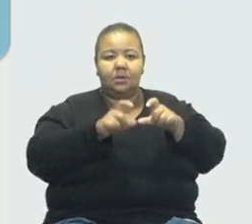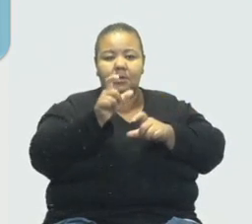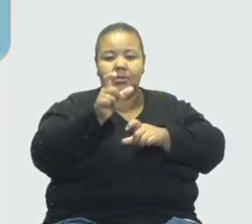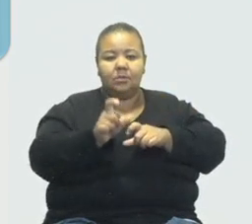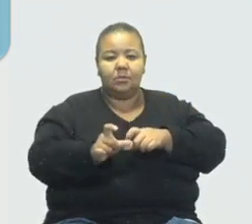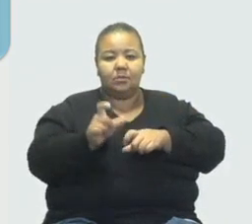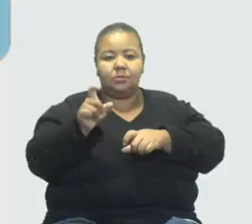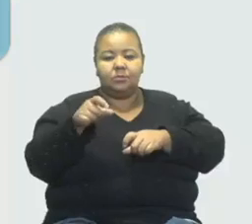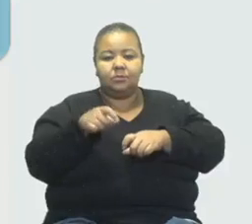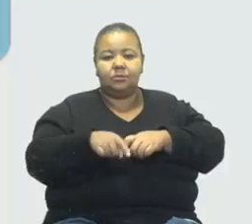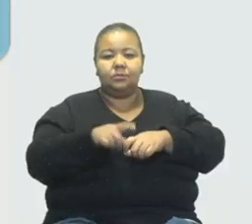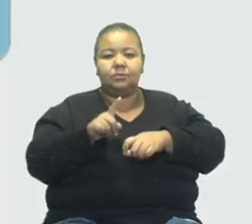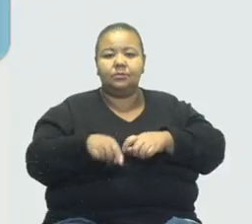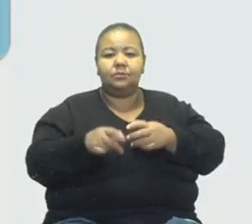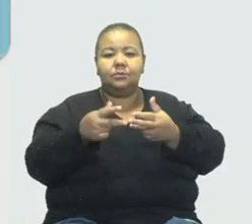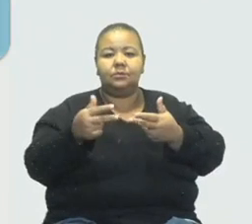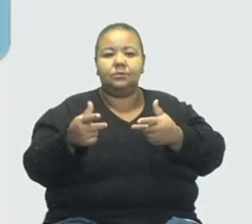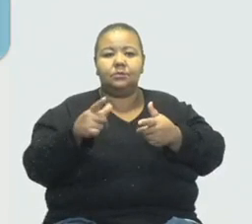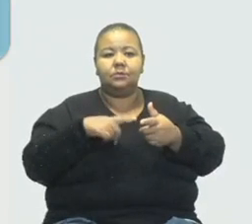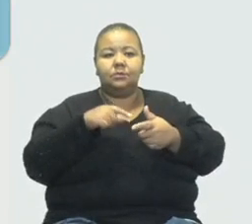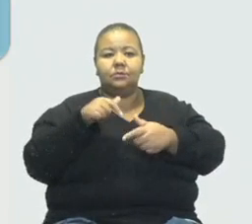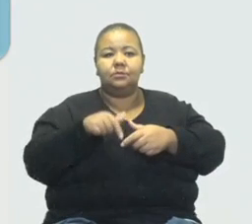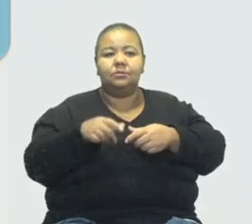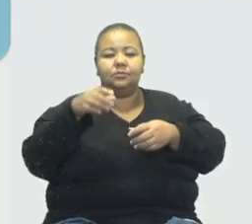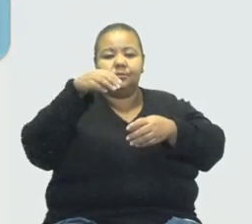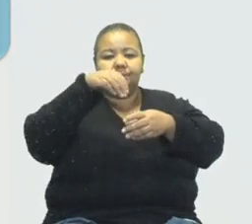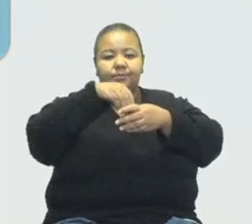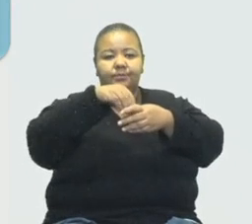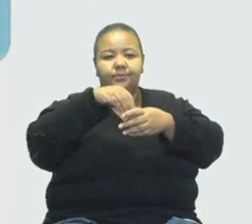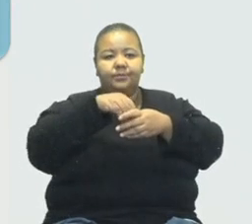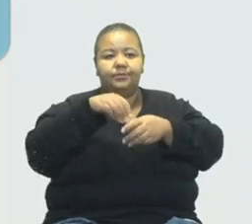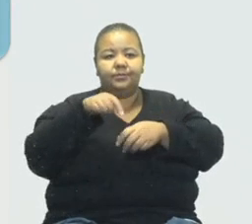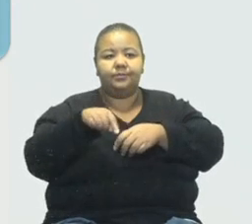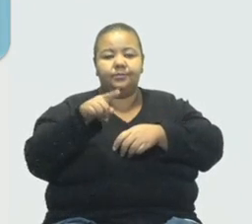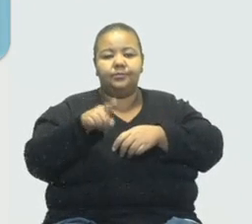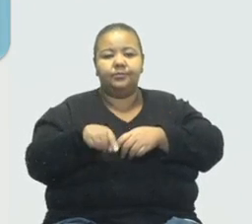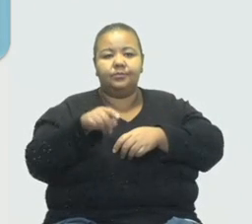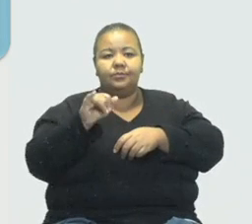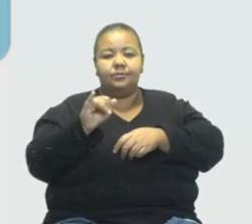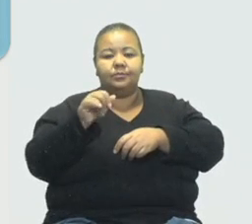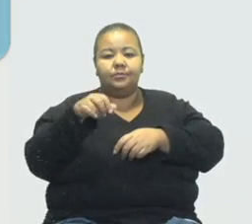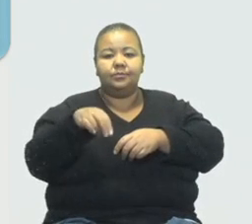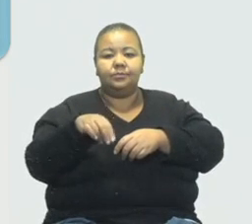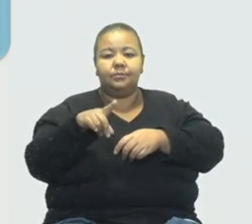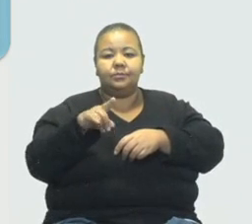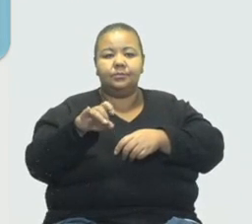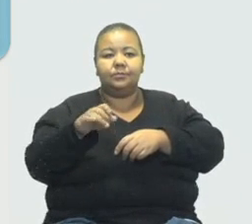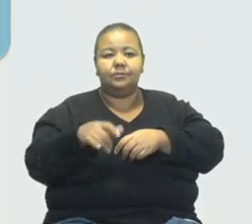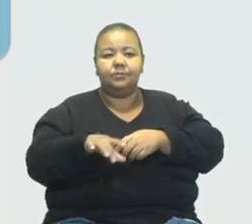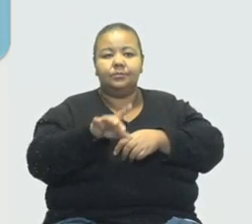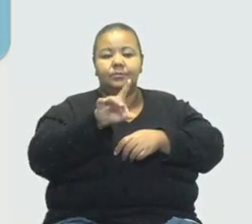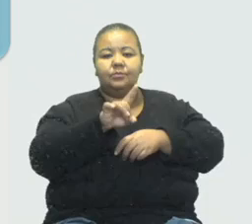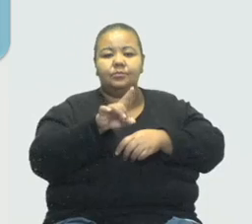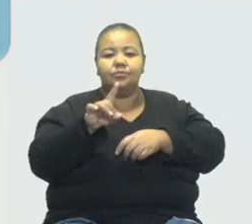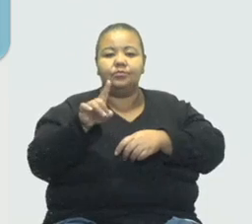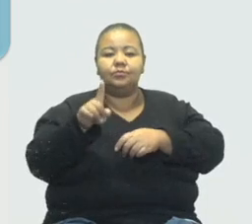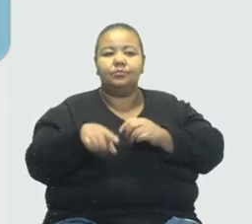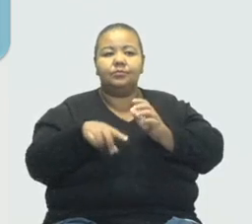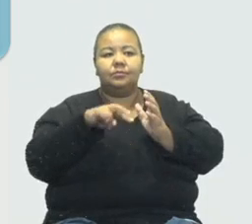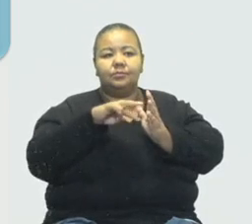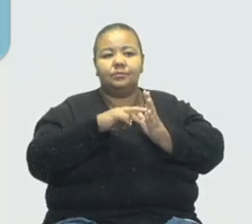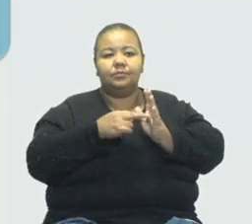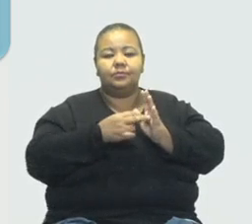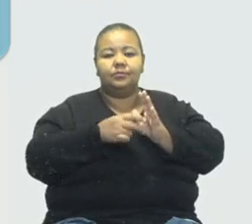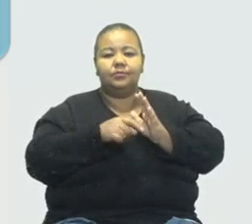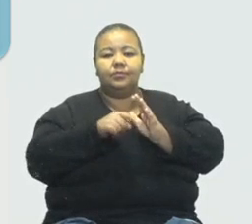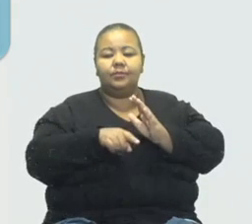colunas. Os seus elementos estão dispostos aqui. Aqui no índice, nós temos esse 1, 1. O que quer dizer isso? Quer